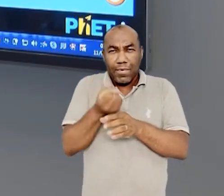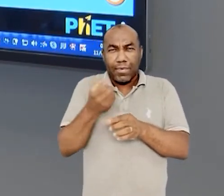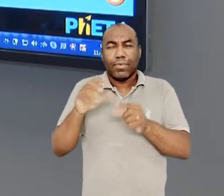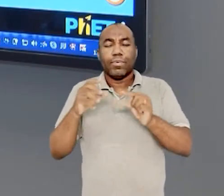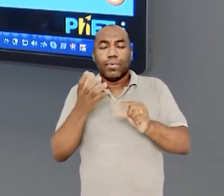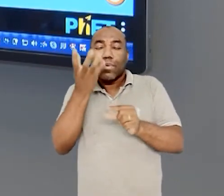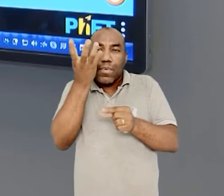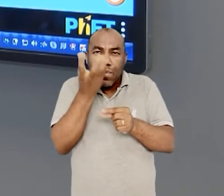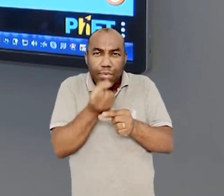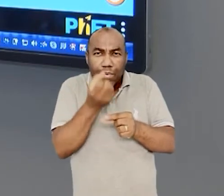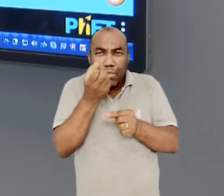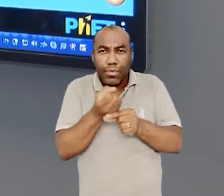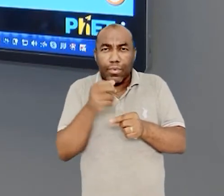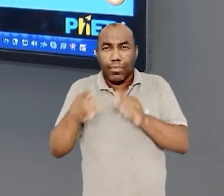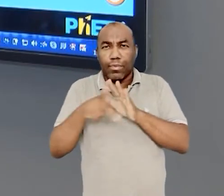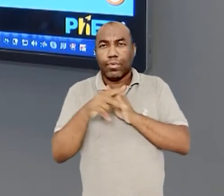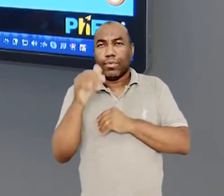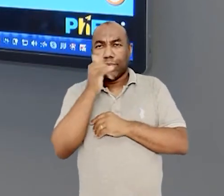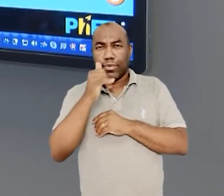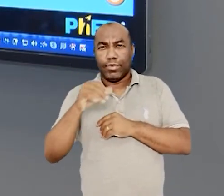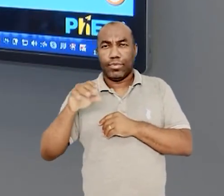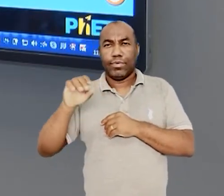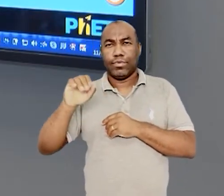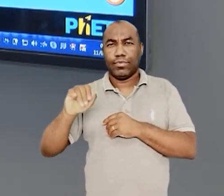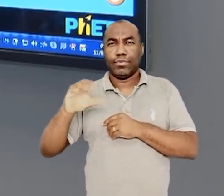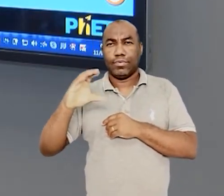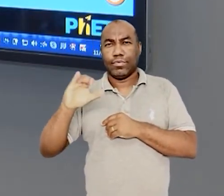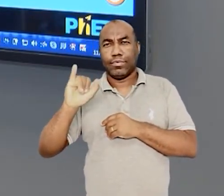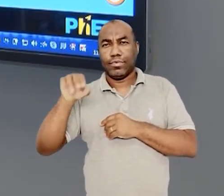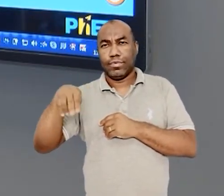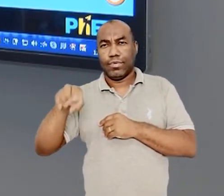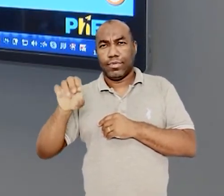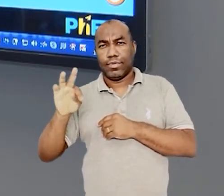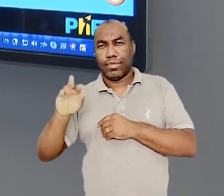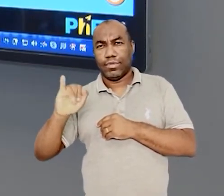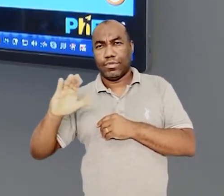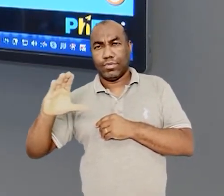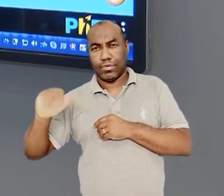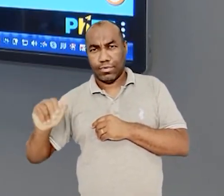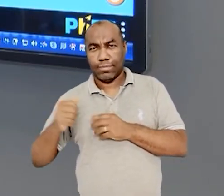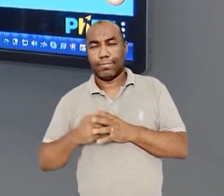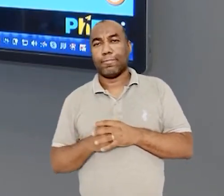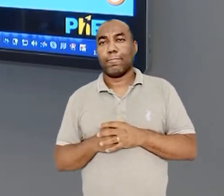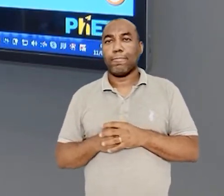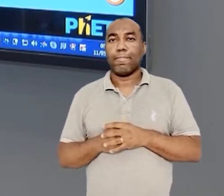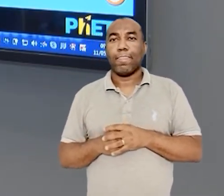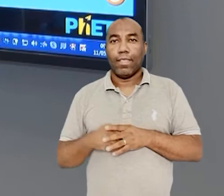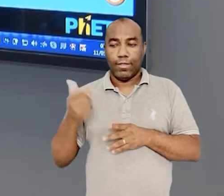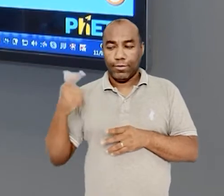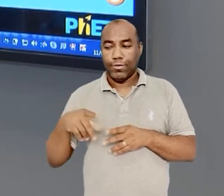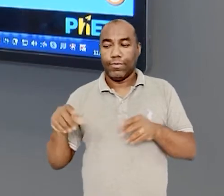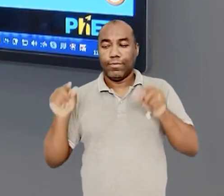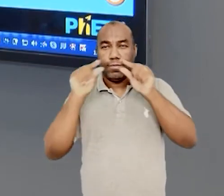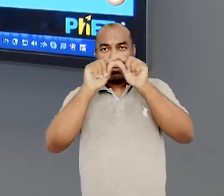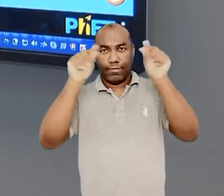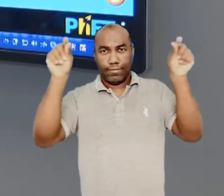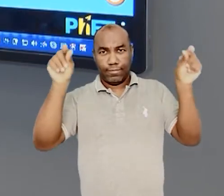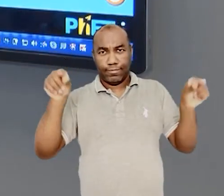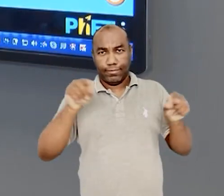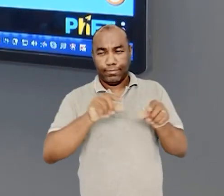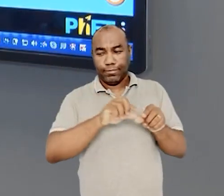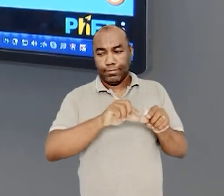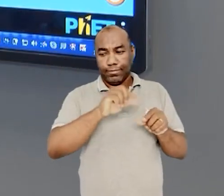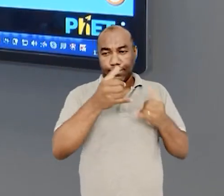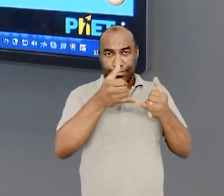seja, uma energia cinética no circuito. Então, atenção, veja, vou conectar aqui